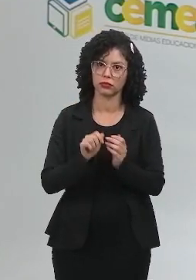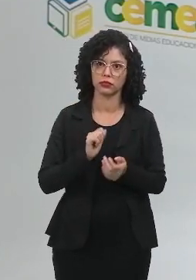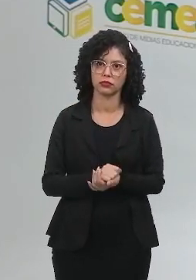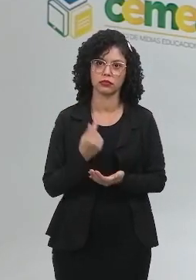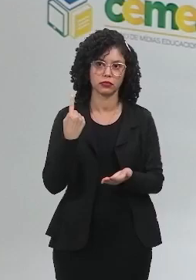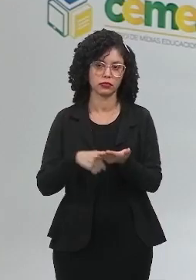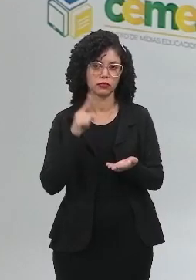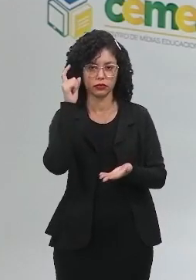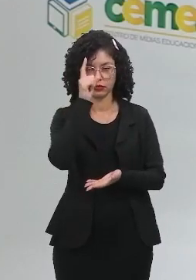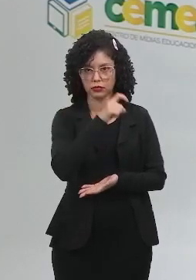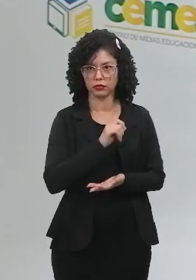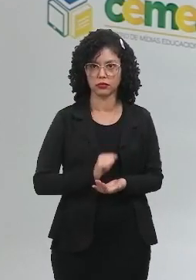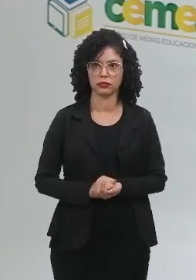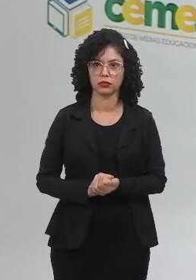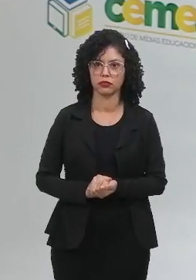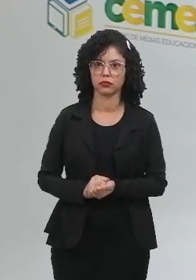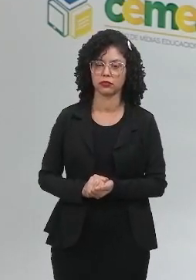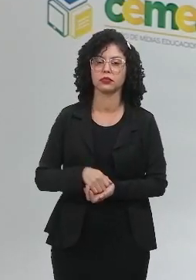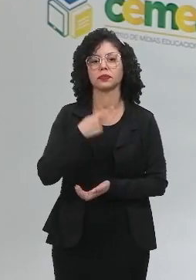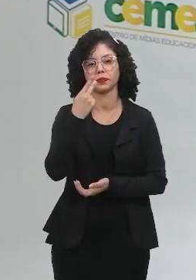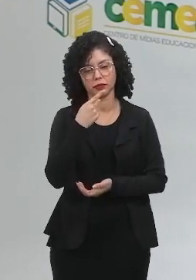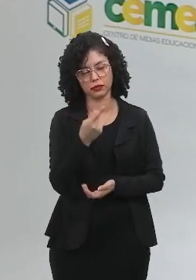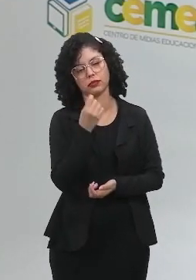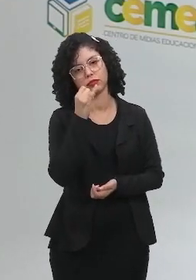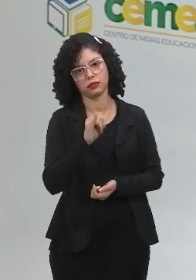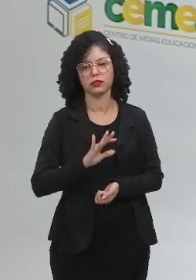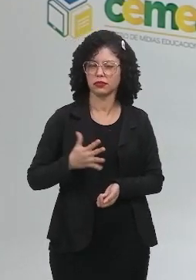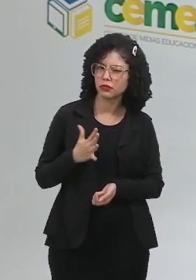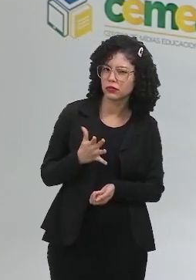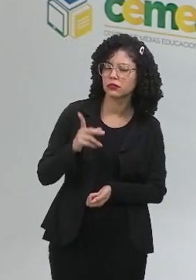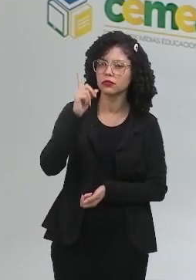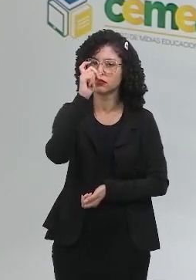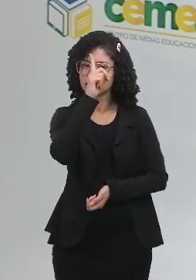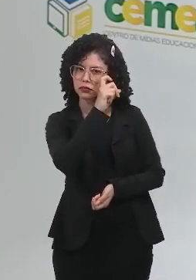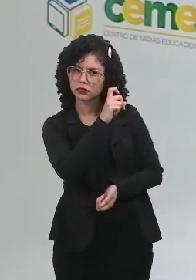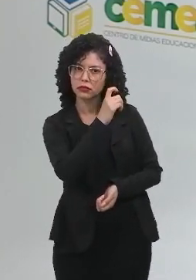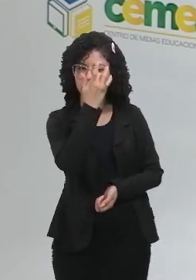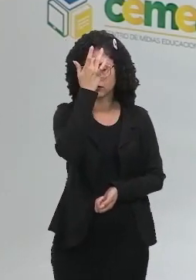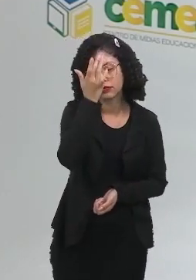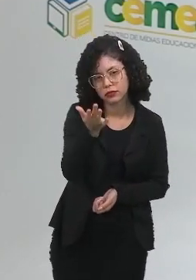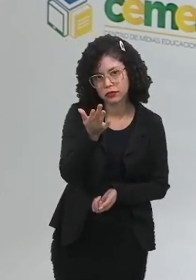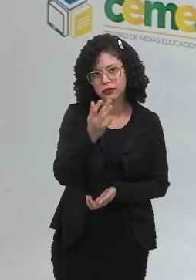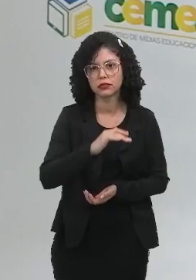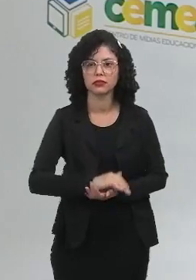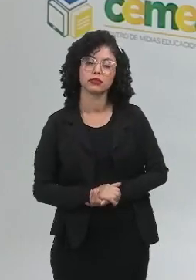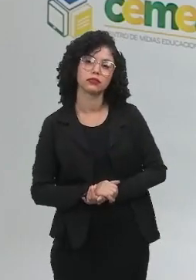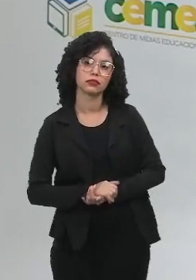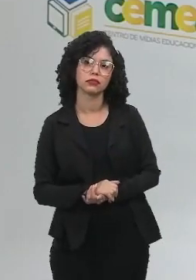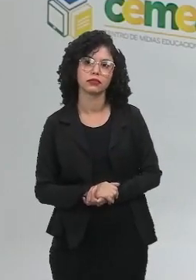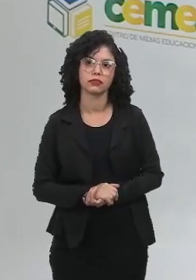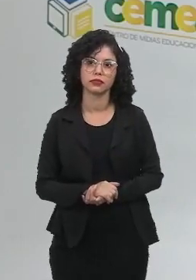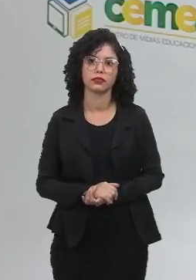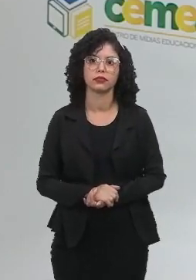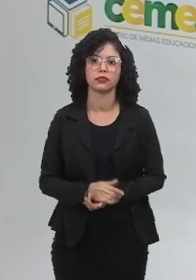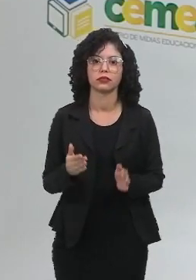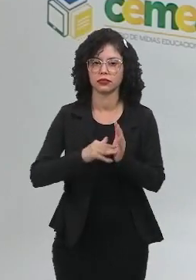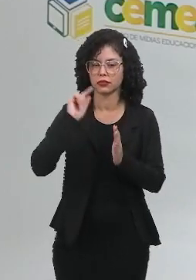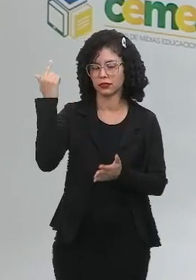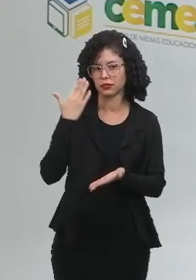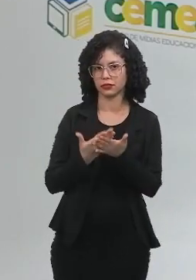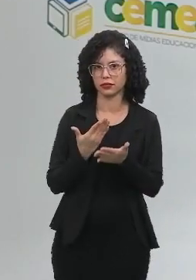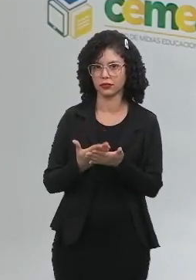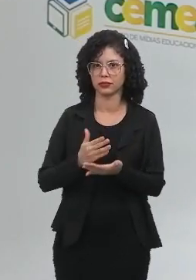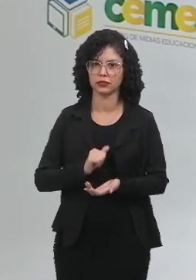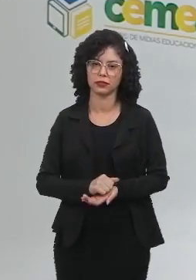Nós consideramos difícil coloca aqui no nosso comentário se você considera uma questão fácil média ou difícil e até a nossa